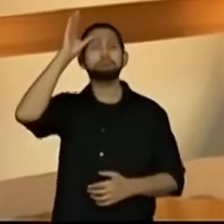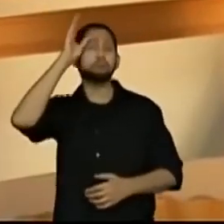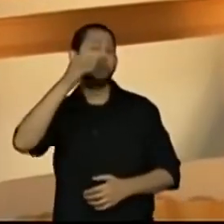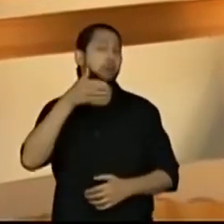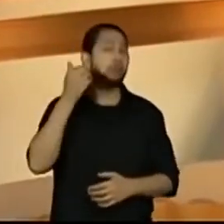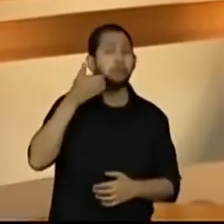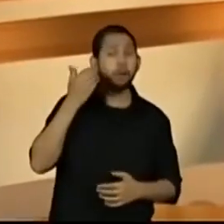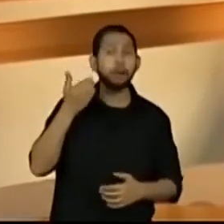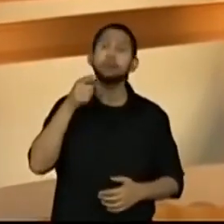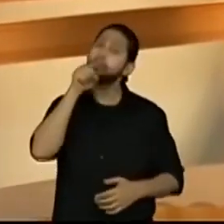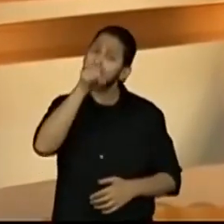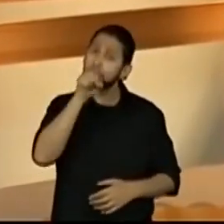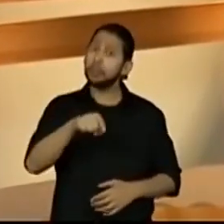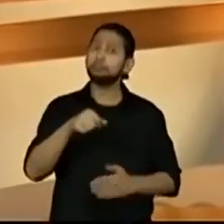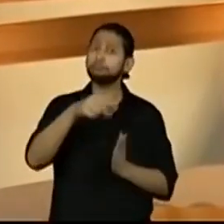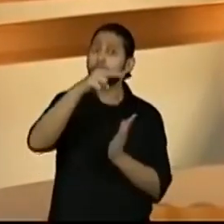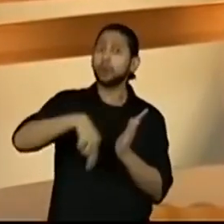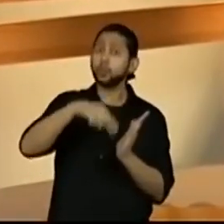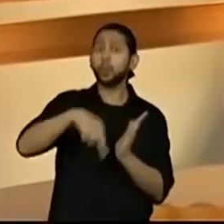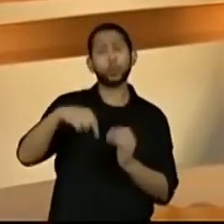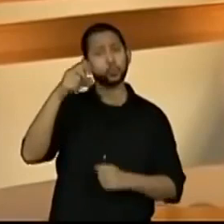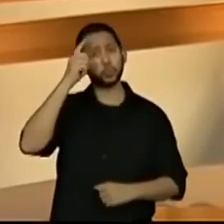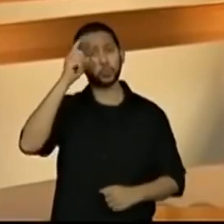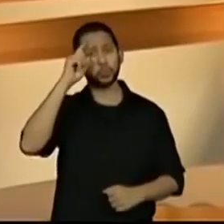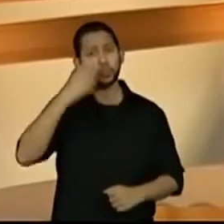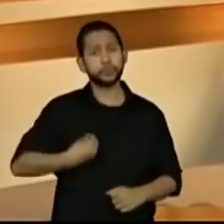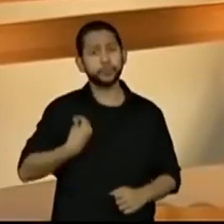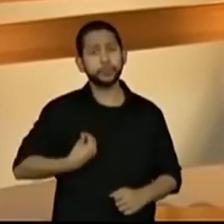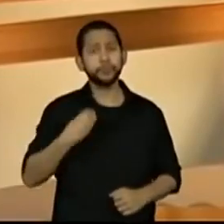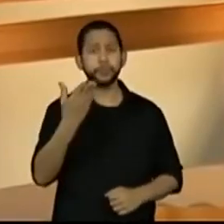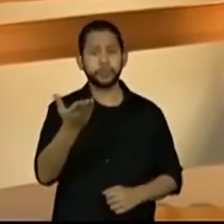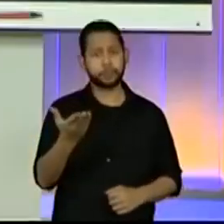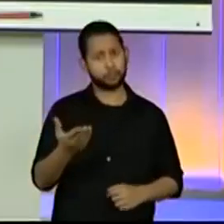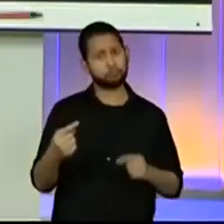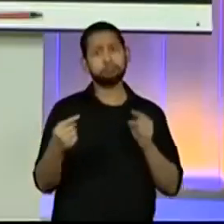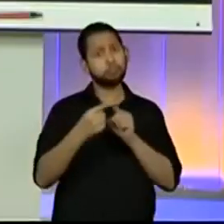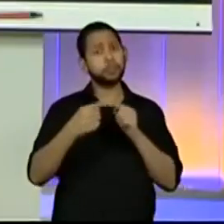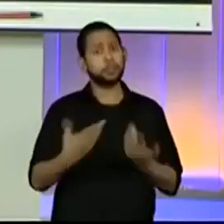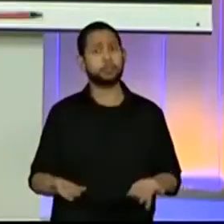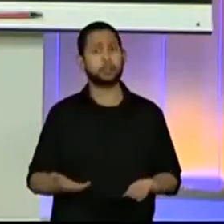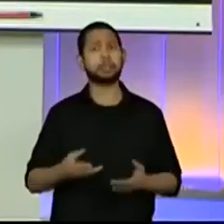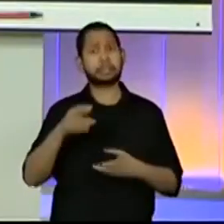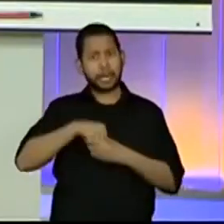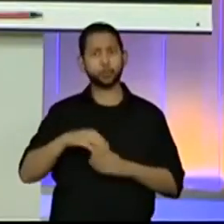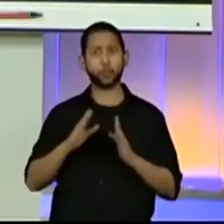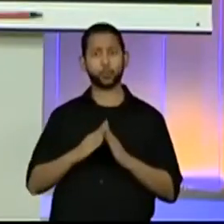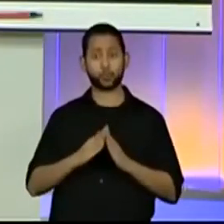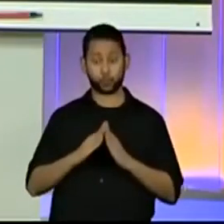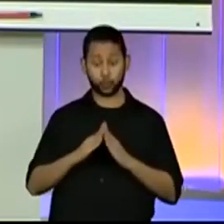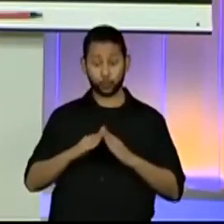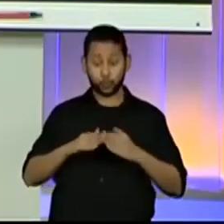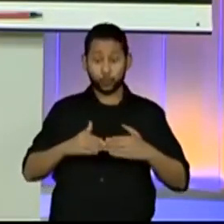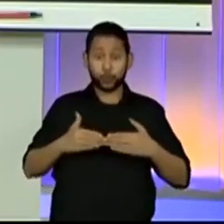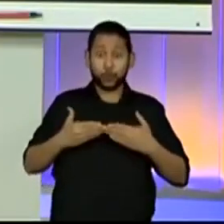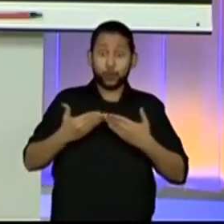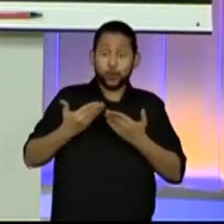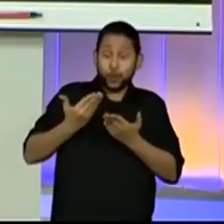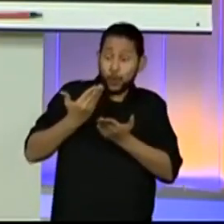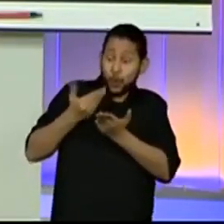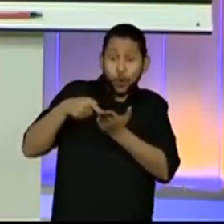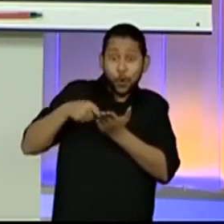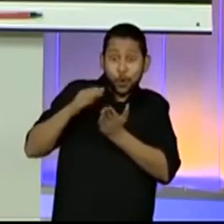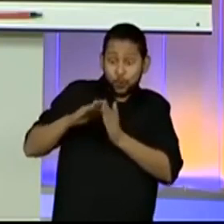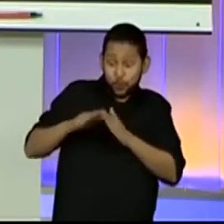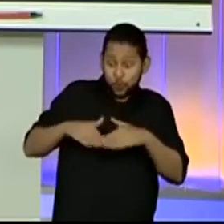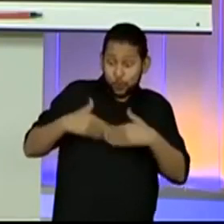que se deparar diariamente. Isso faz parte, é o processo escolar que estamos trabalhando, só